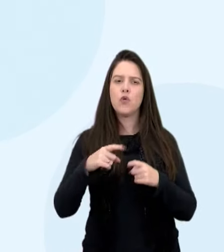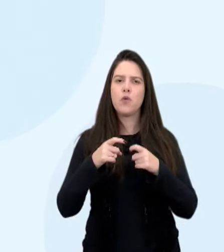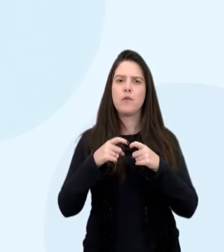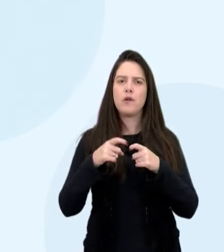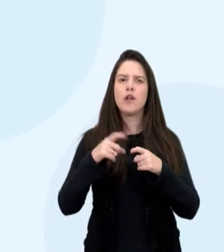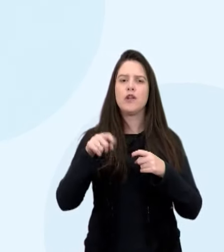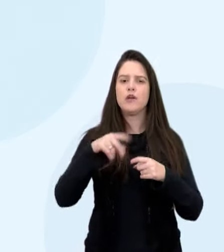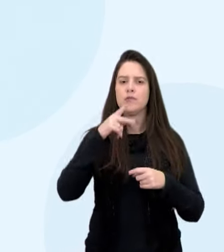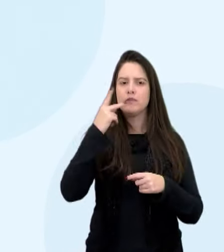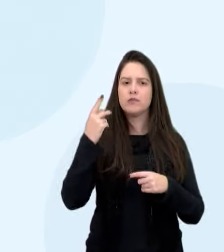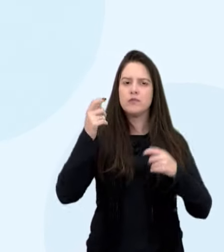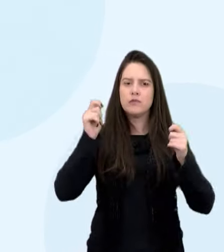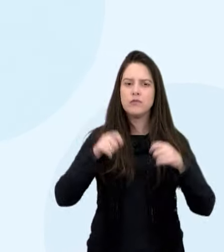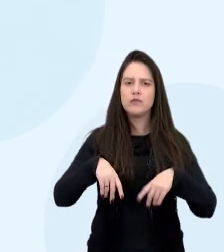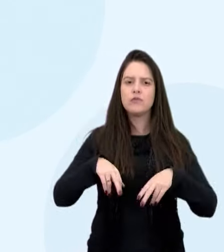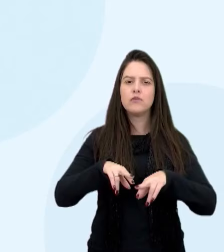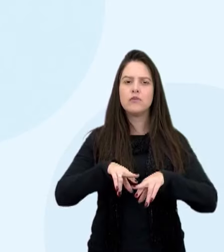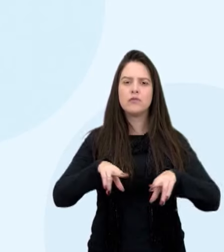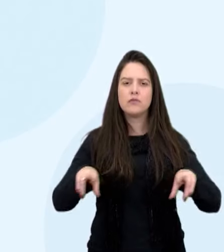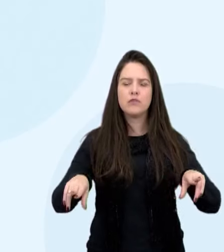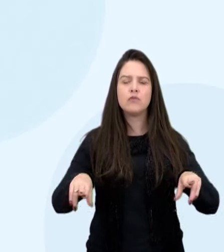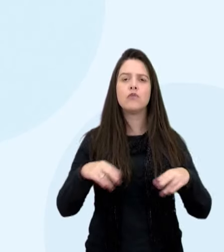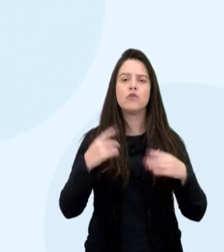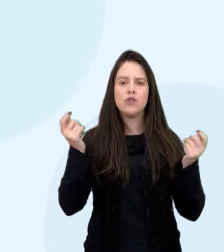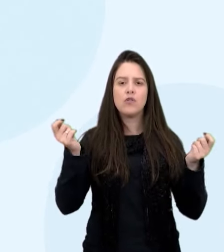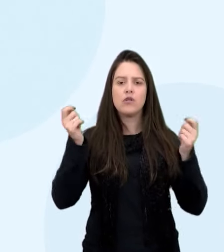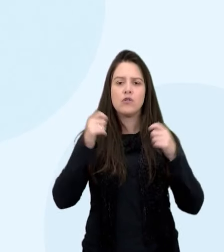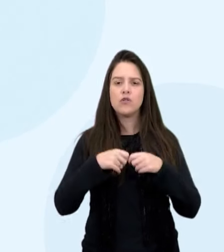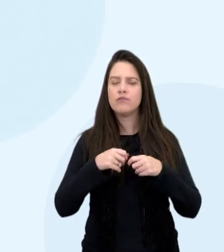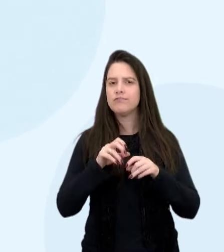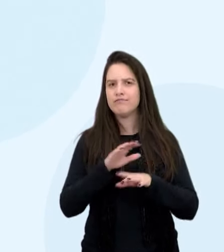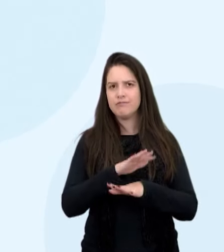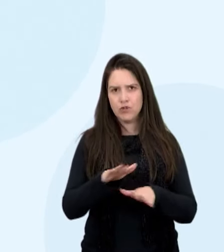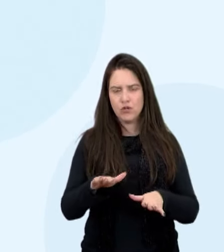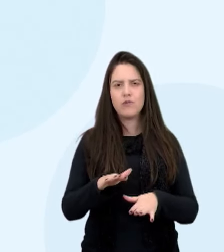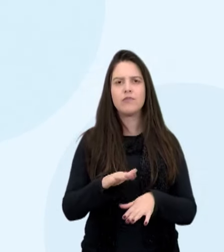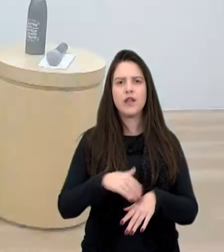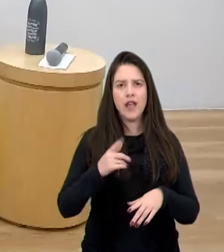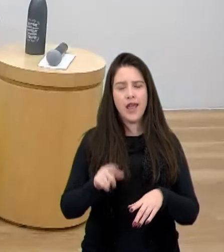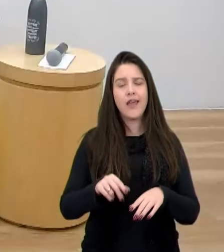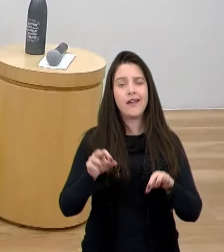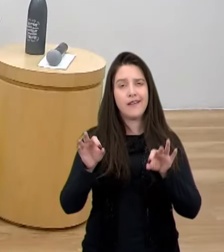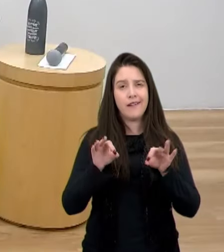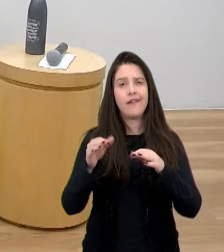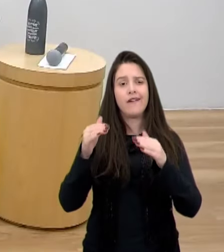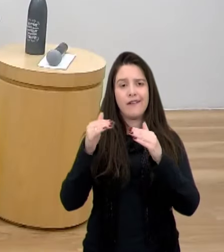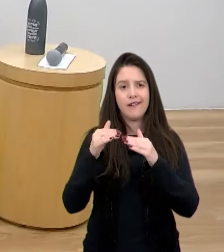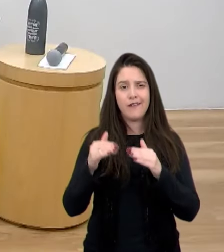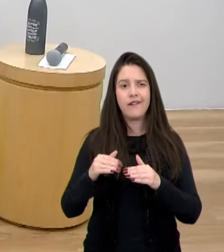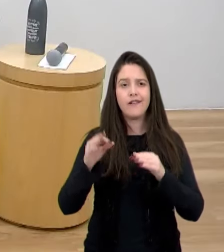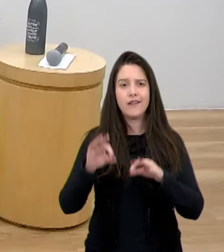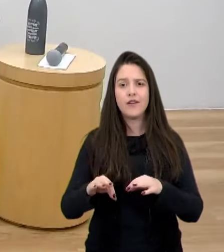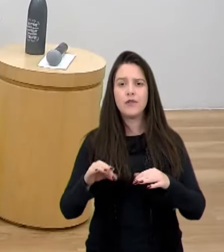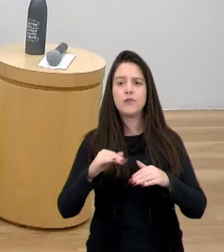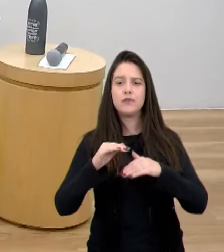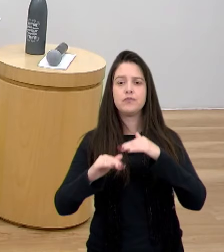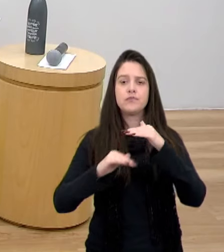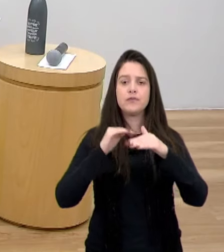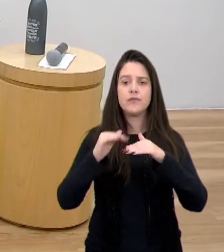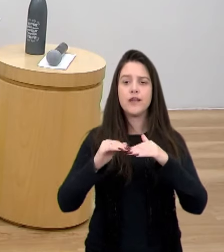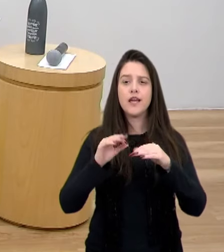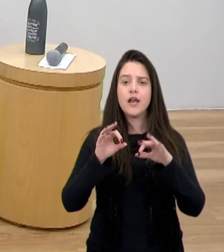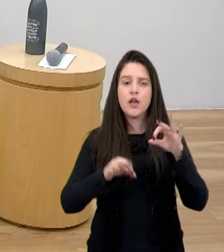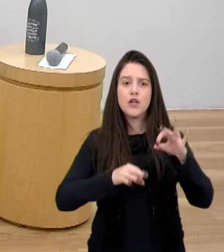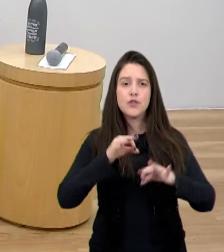do sedentarismo. Ela é sedentária, e isso é um agravante. Exatamente, né? Então aí, por ser